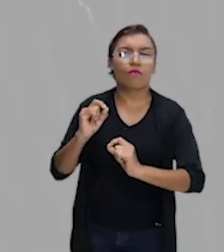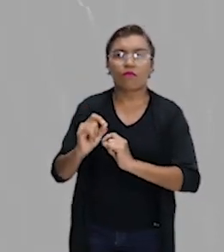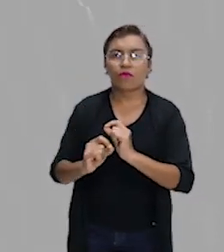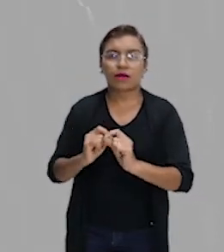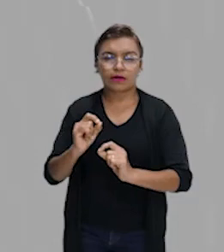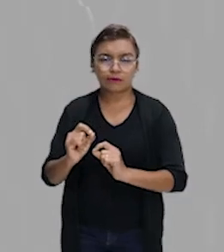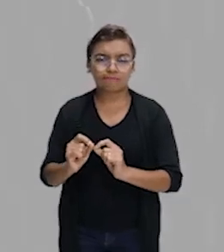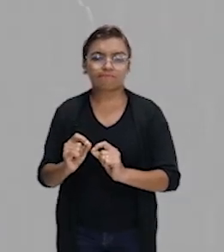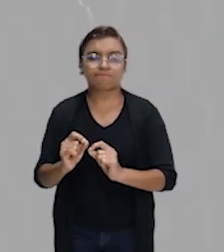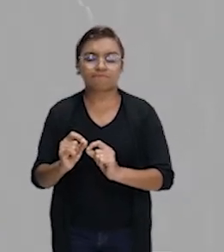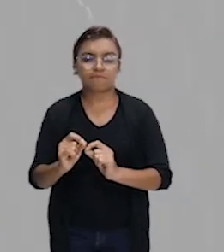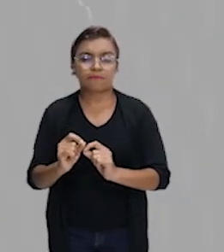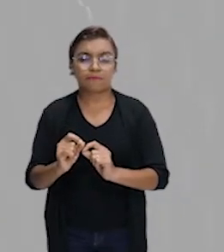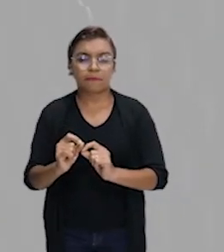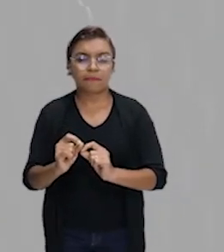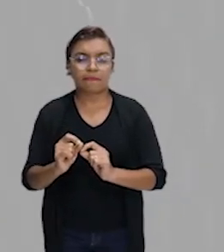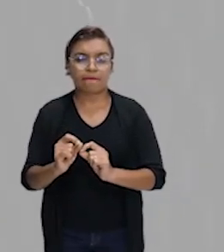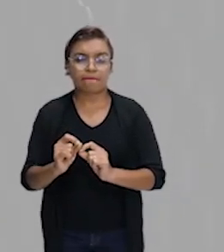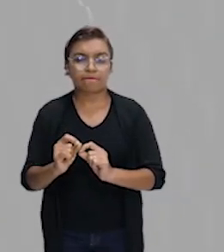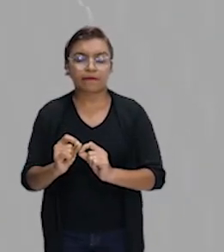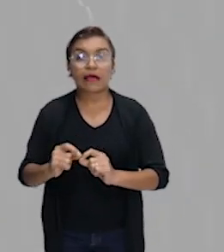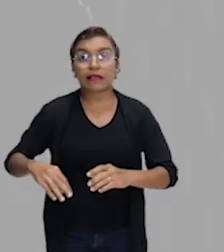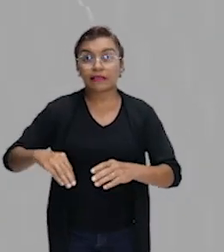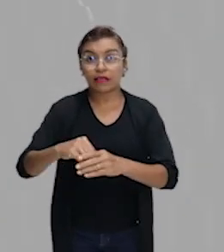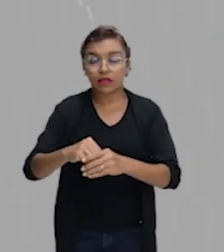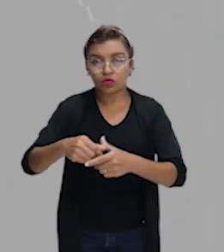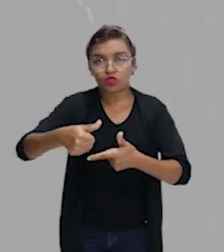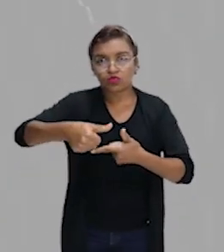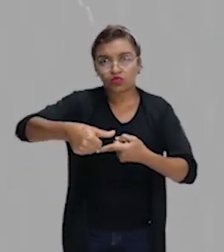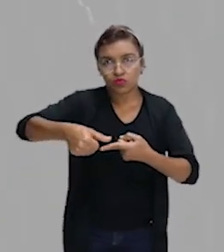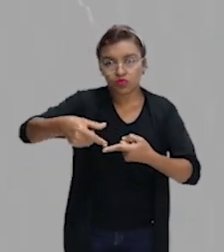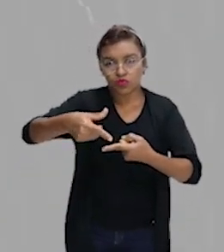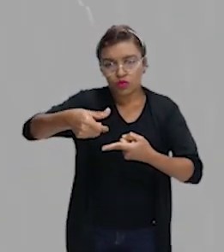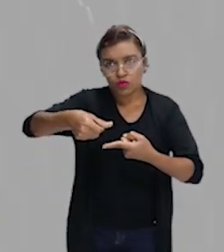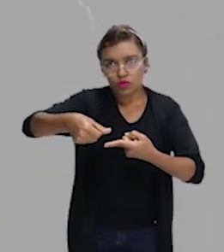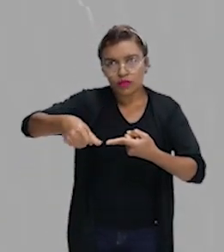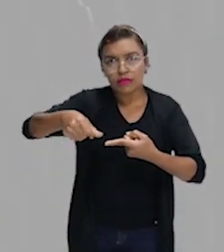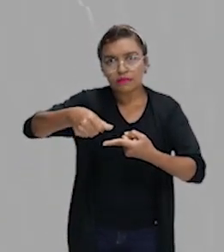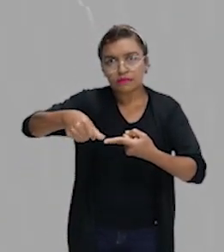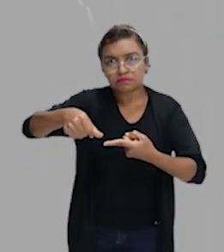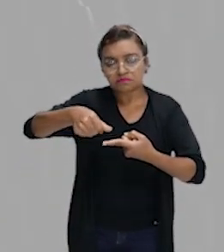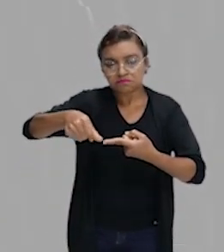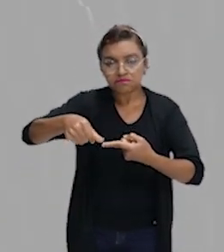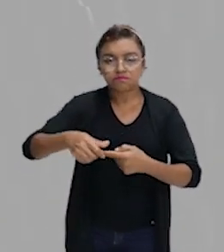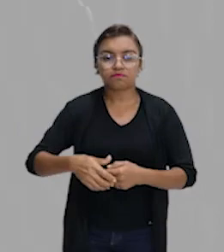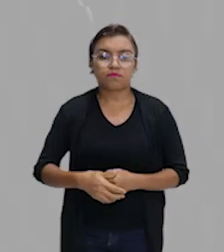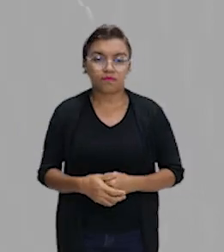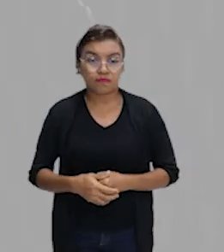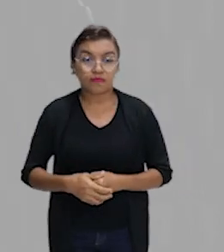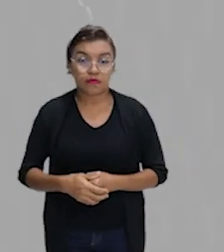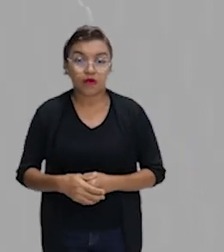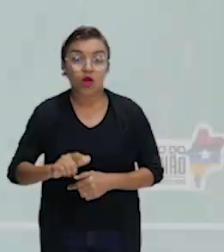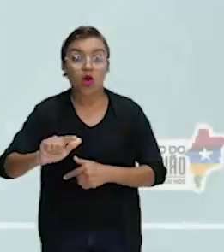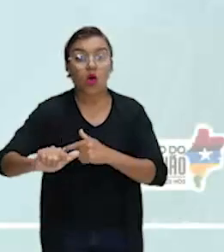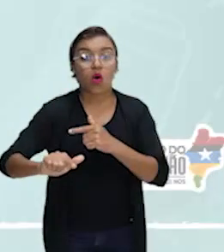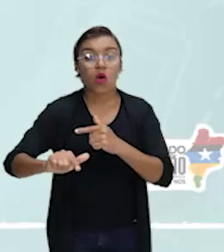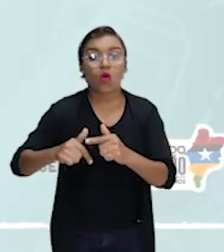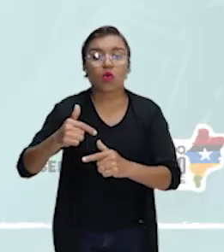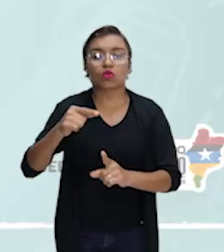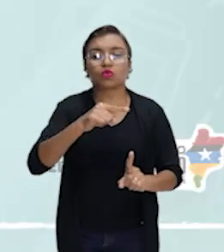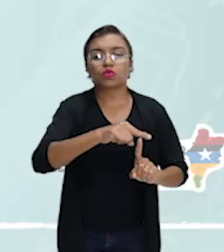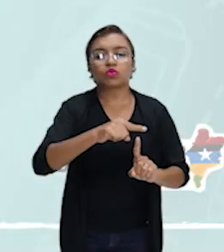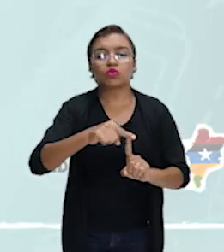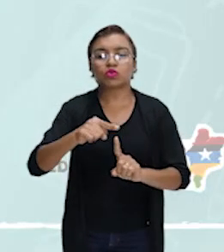ele ser empregado nos cremes dentais. Show? Mais um tipo de sal, o nitrato